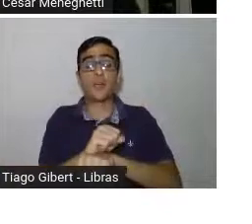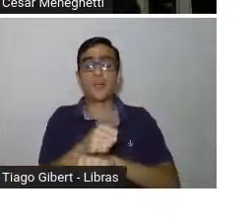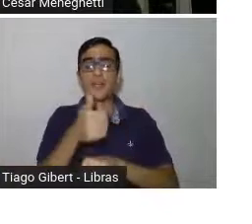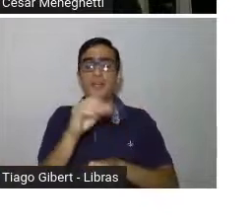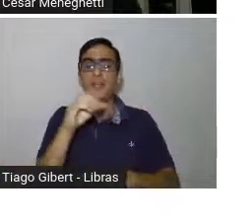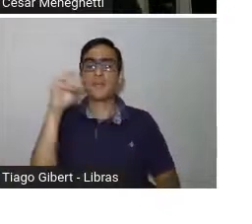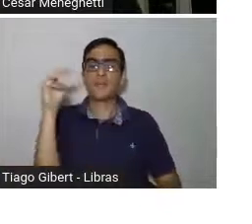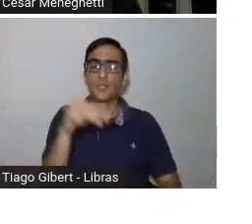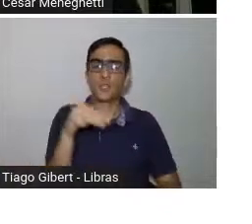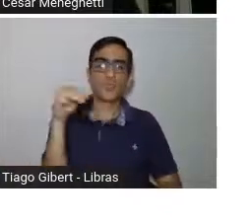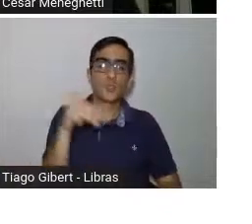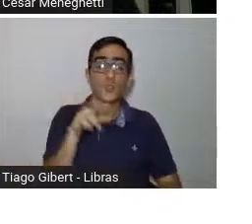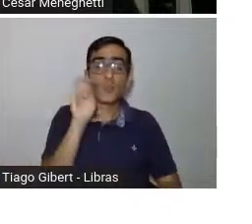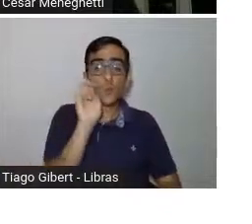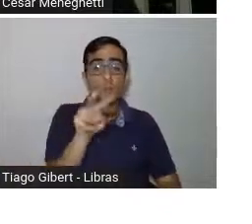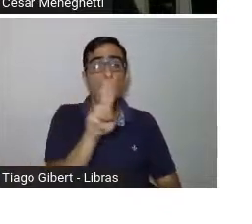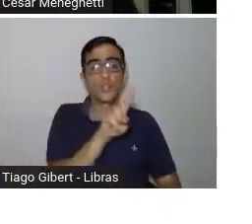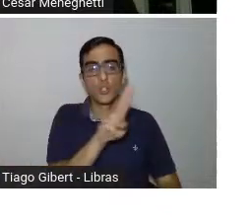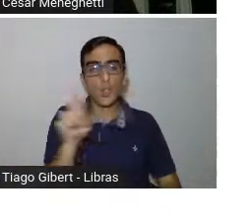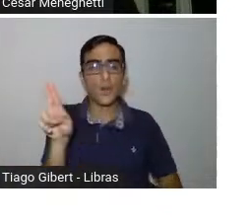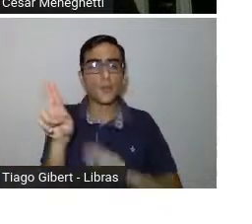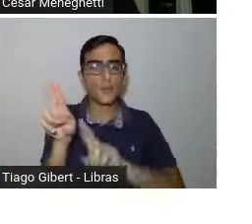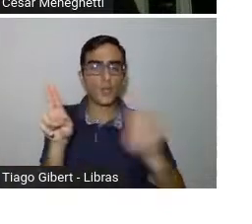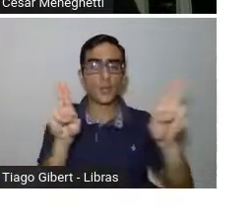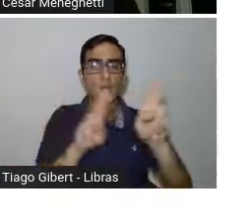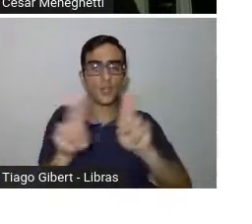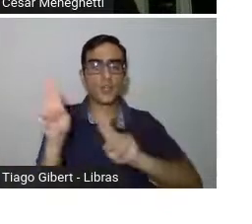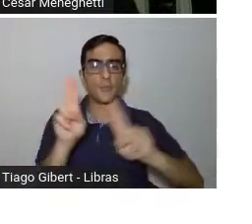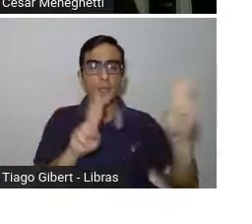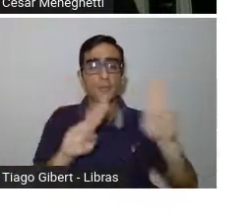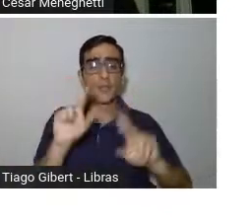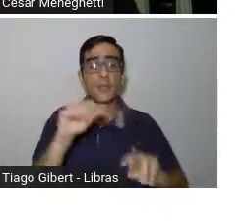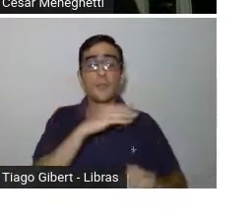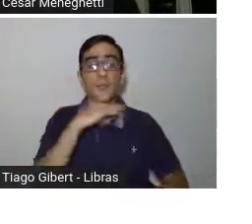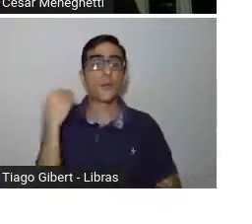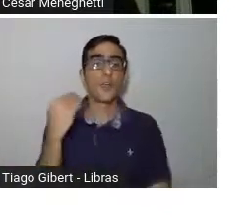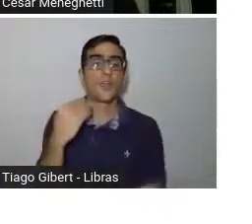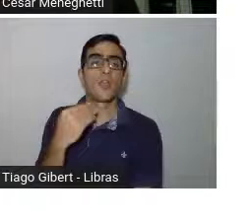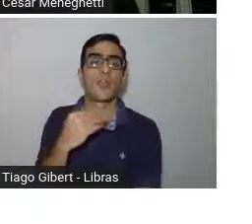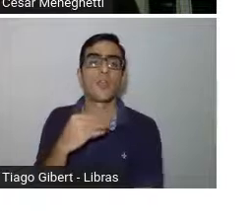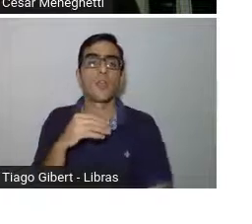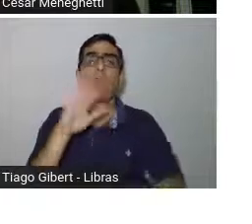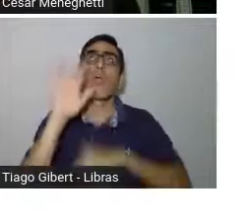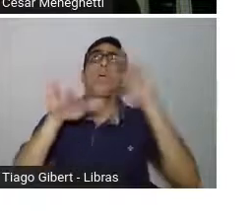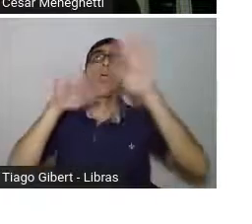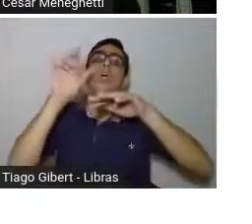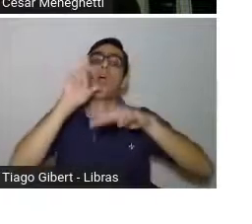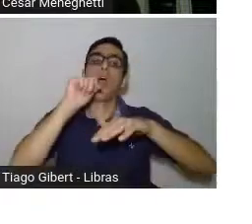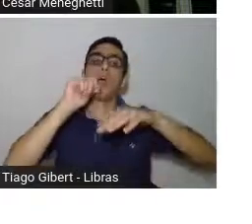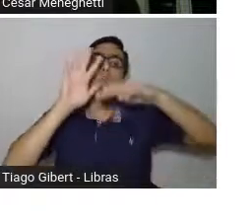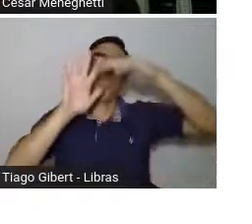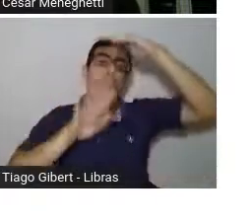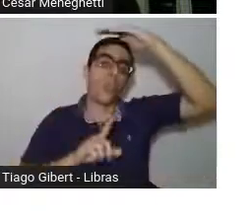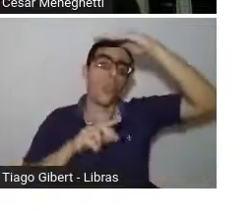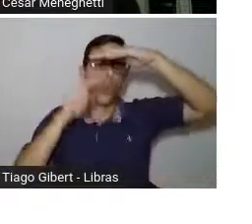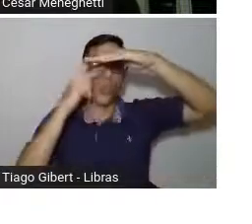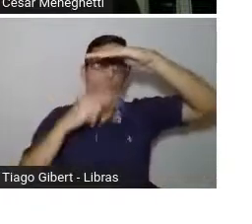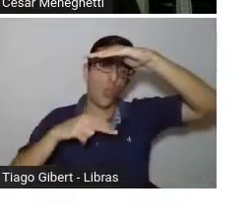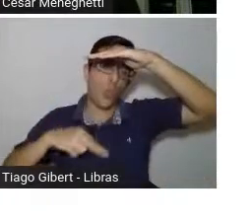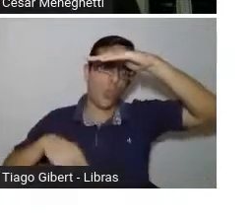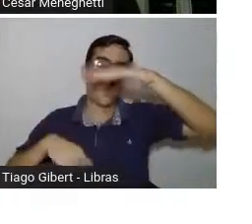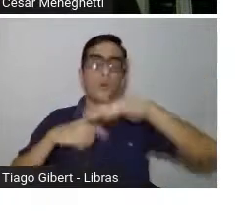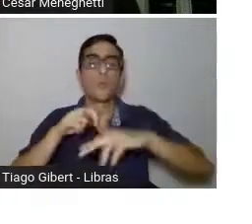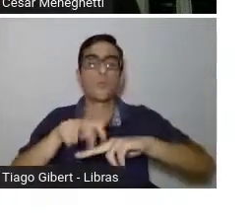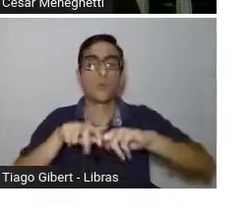nomes dos falecidos afogados no Mediterrâneo. Não, é demais